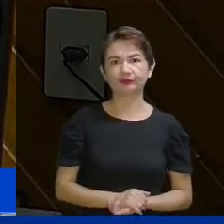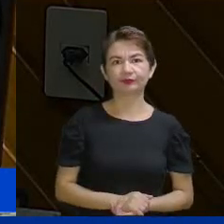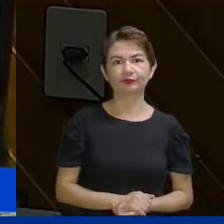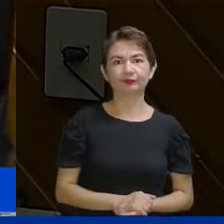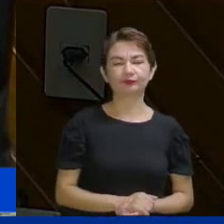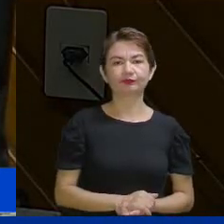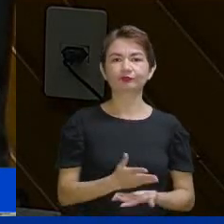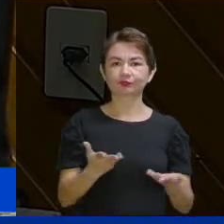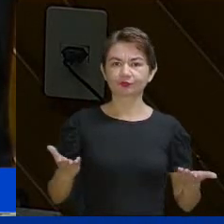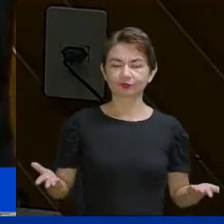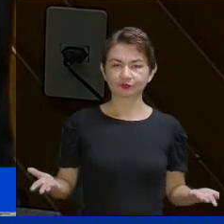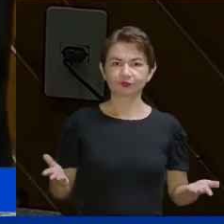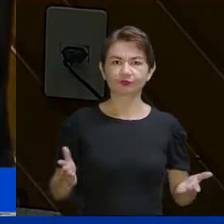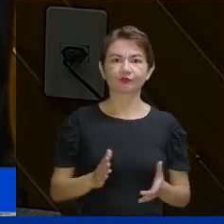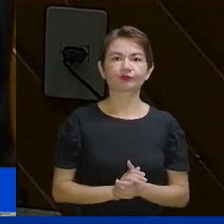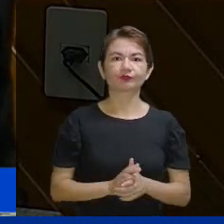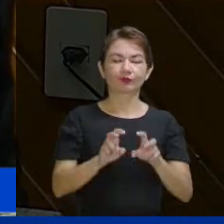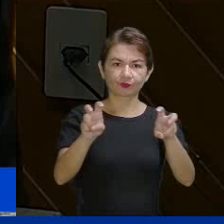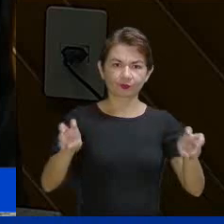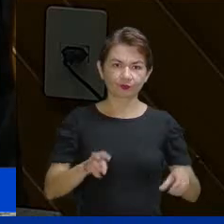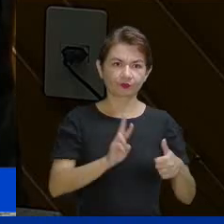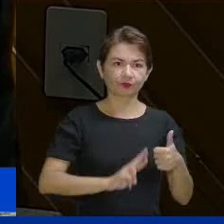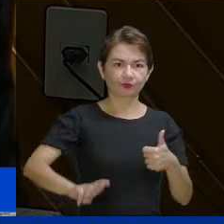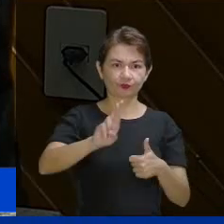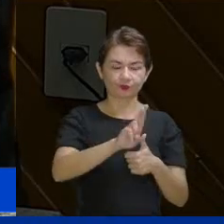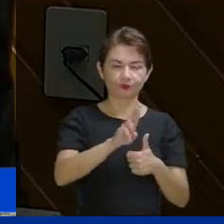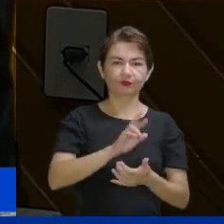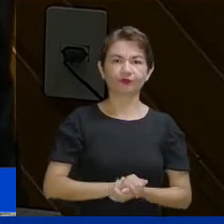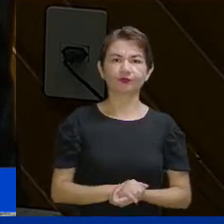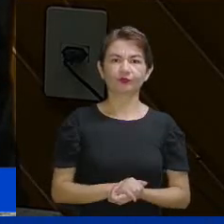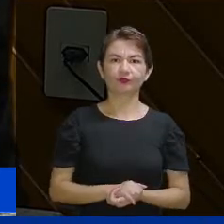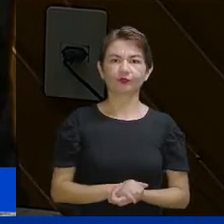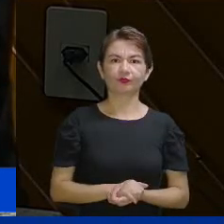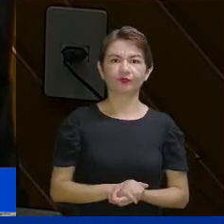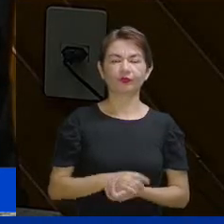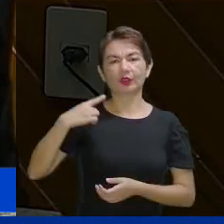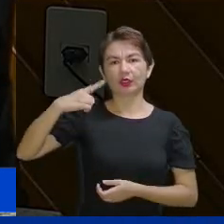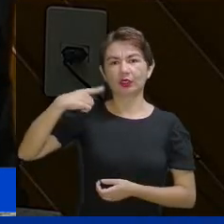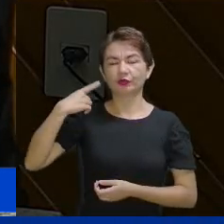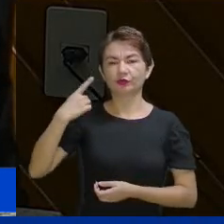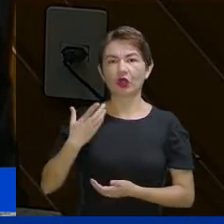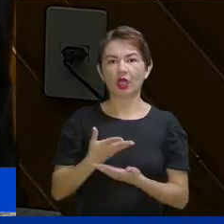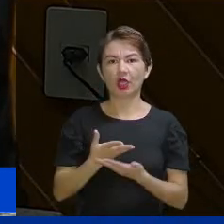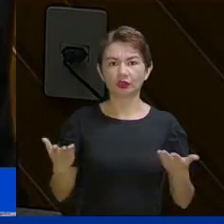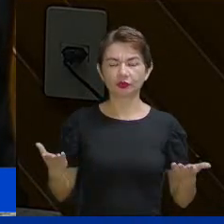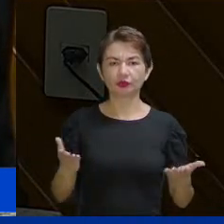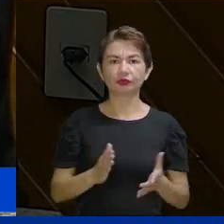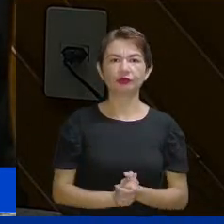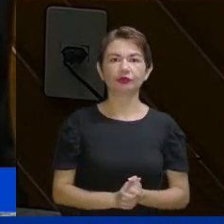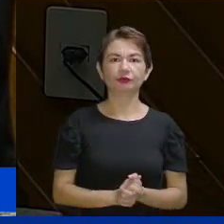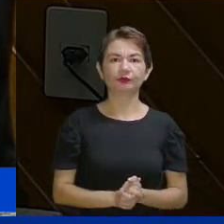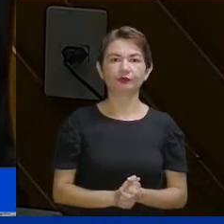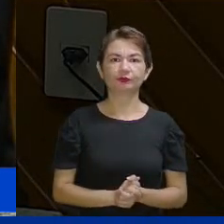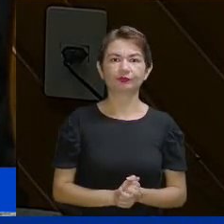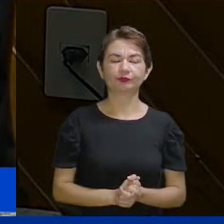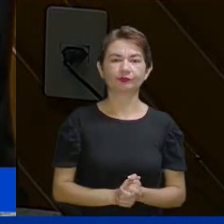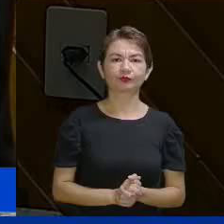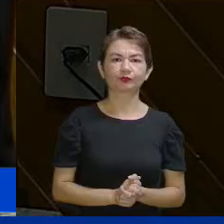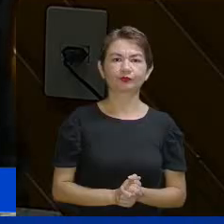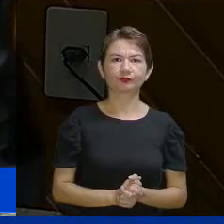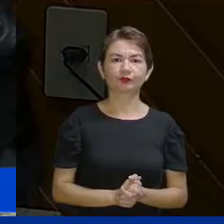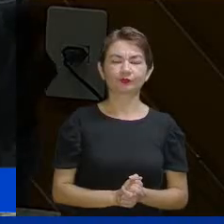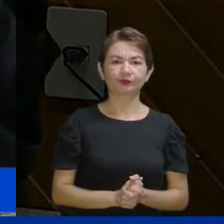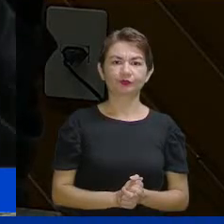presidente, eminentes pares, doutora procuradora regional, Rivaldo Valente, ele é branco de cabelos parcialmente grisalhos, curtos,